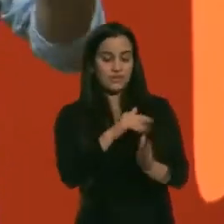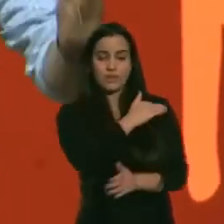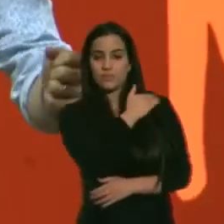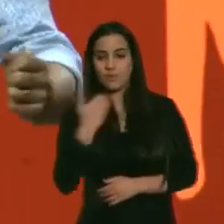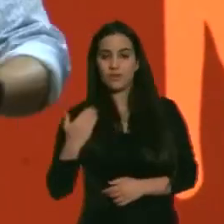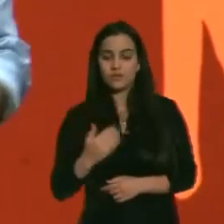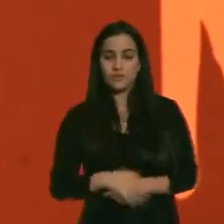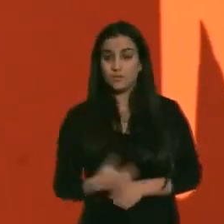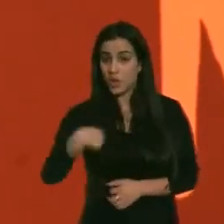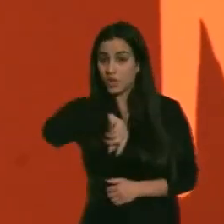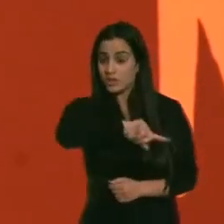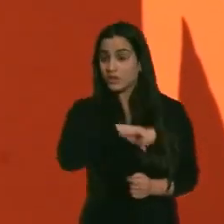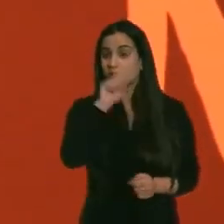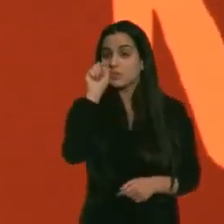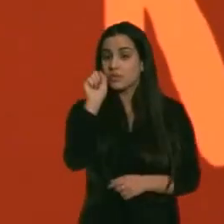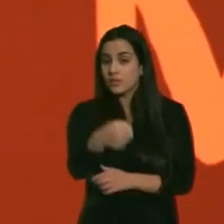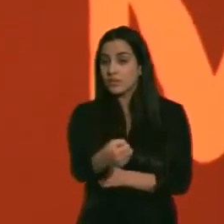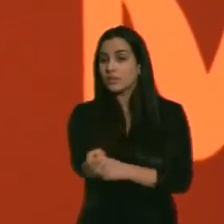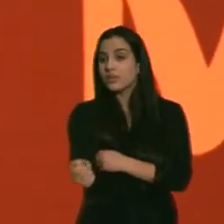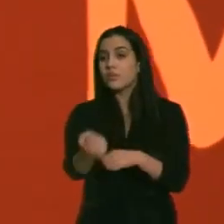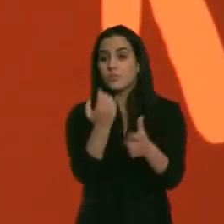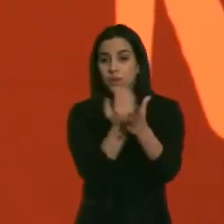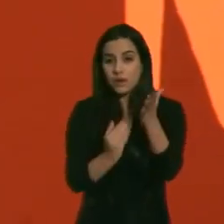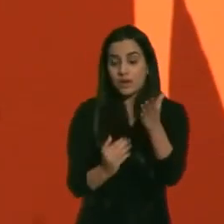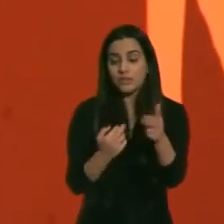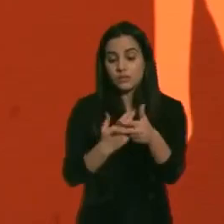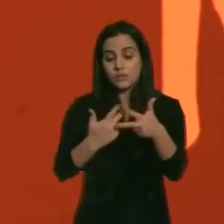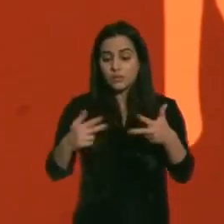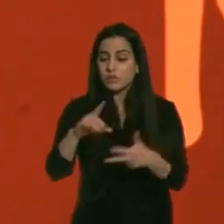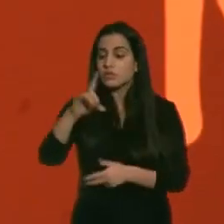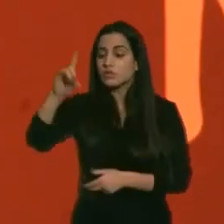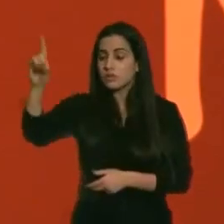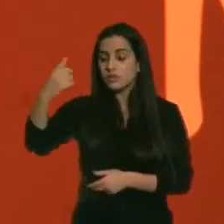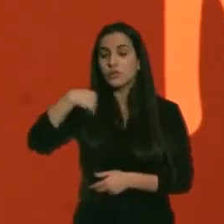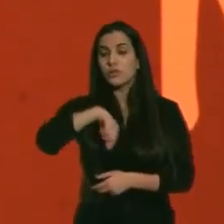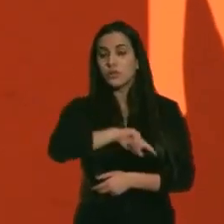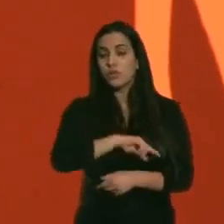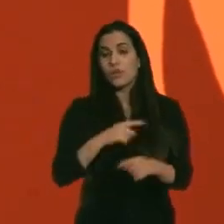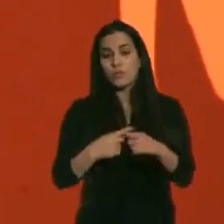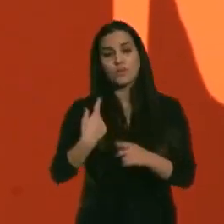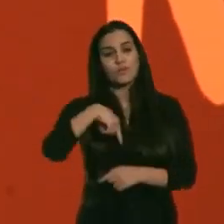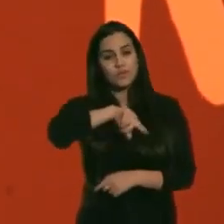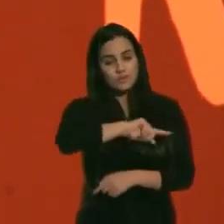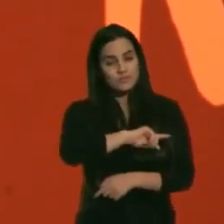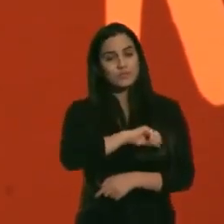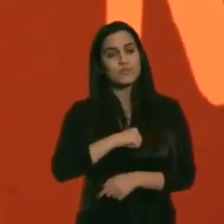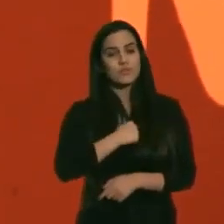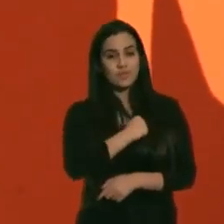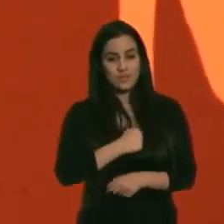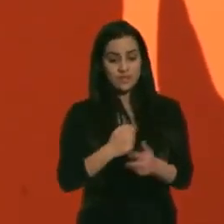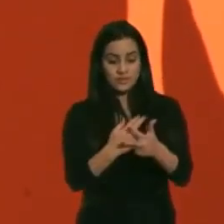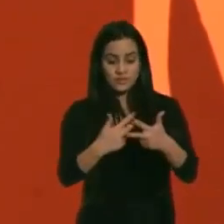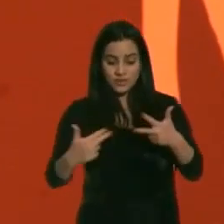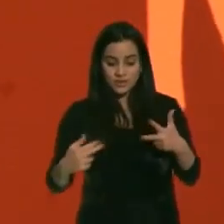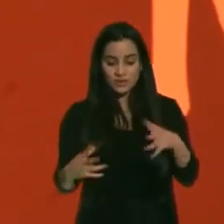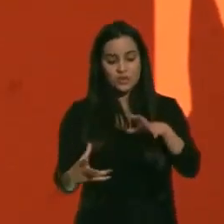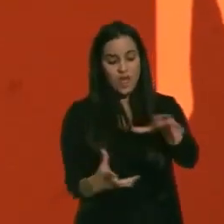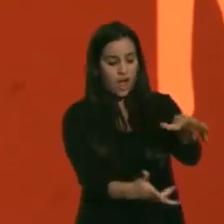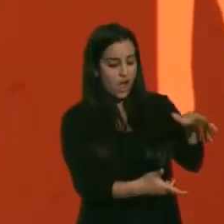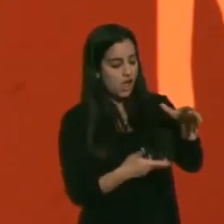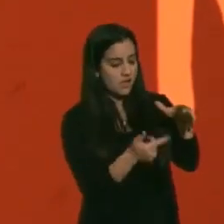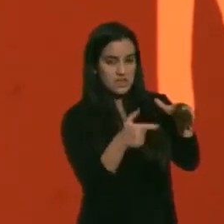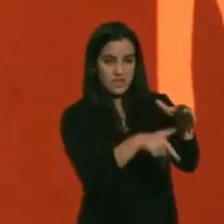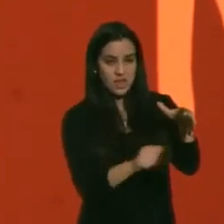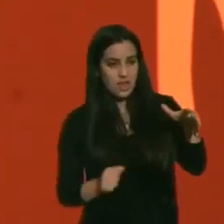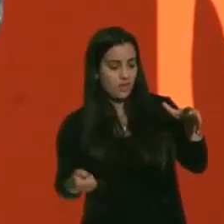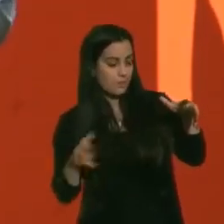Estamos sim perdendo o banquete, porque estamos com saudades. Estamos